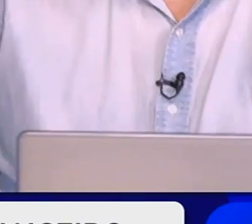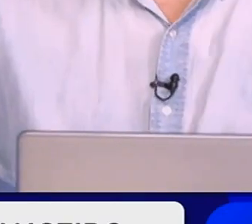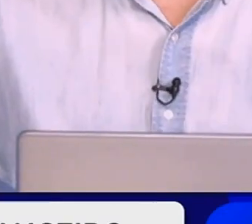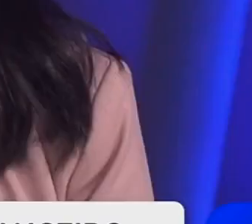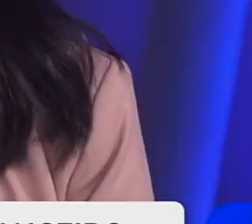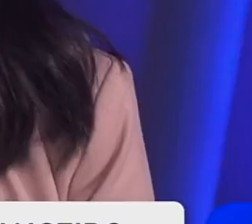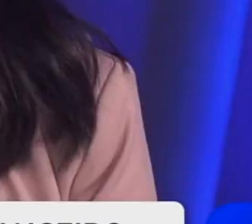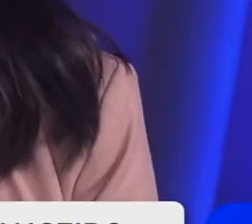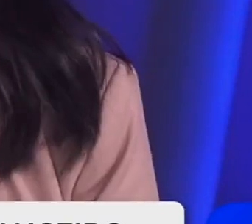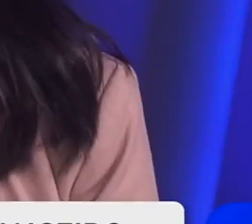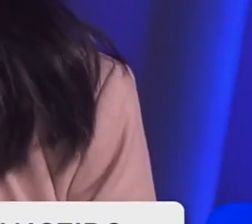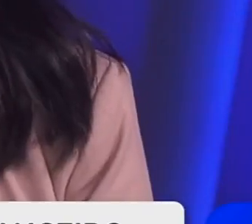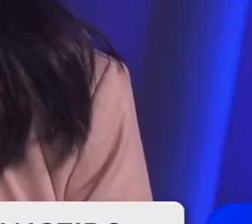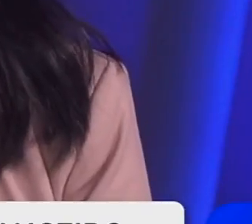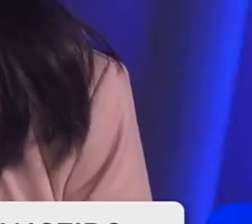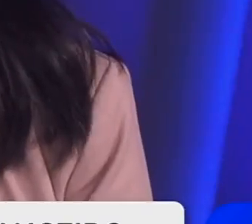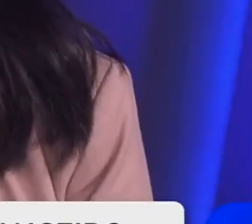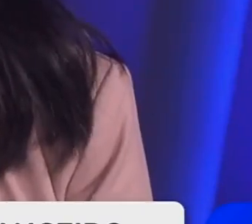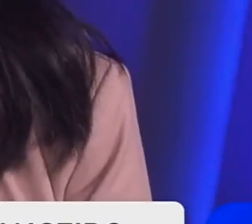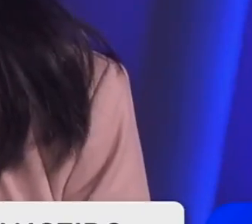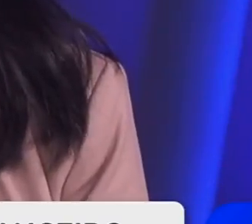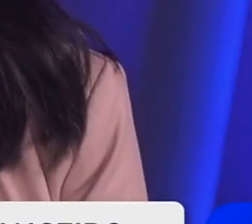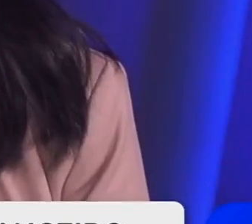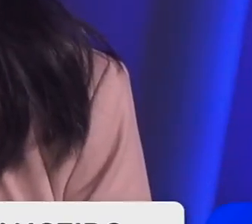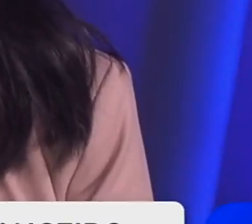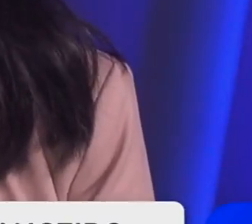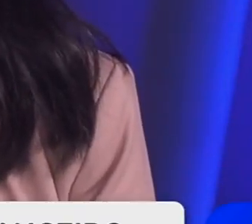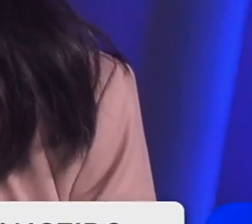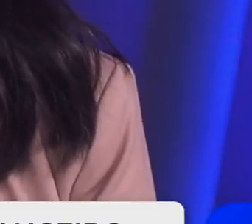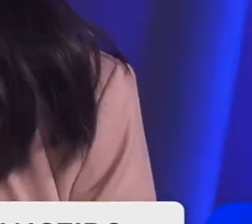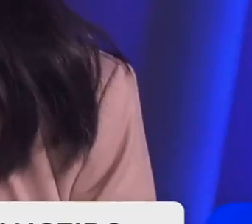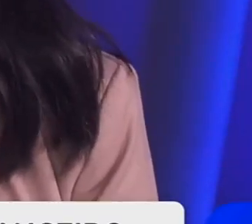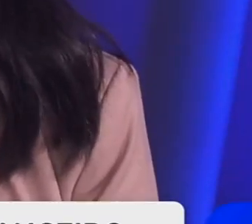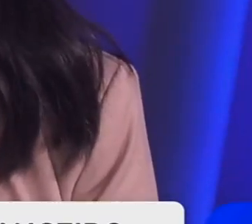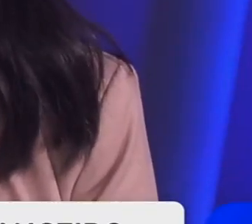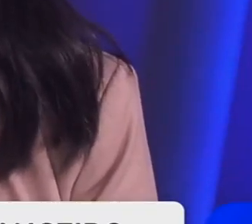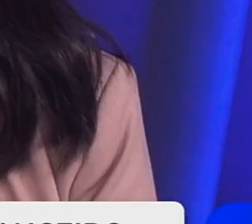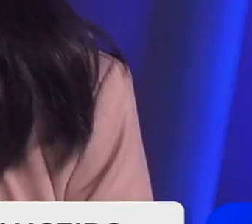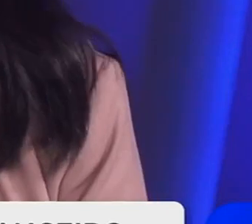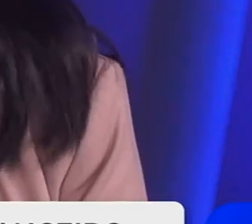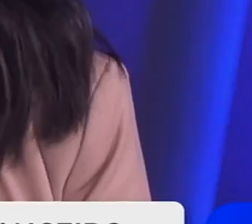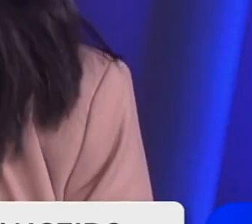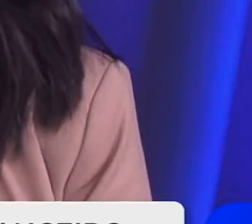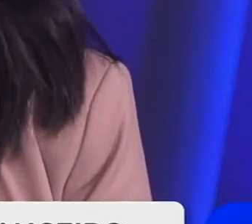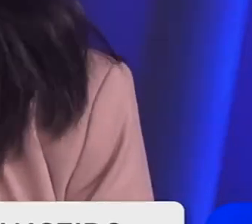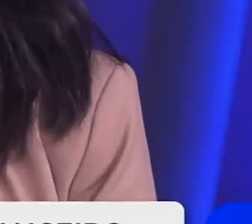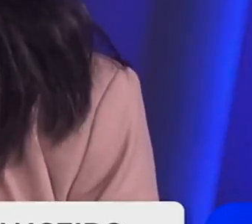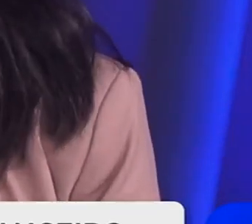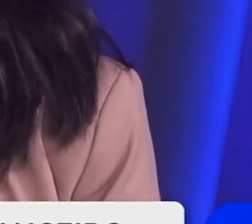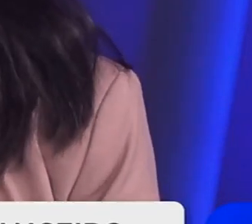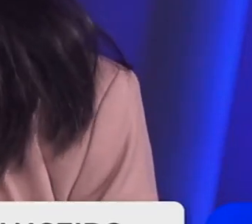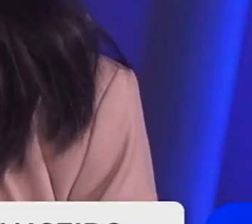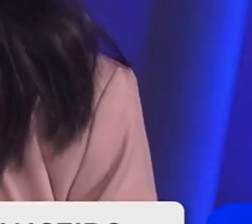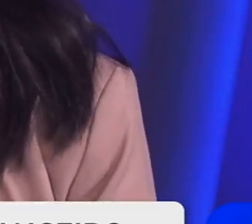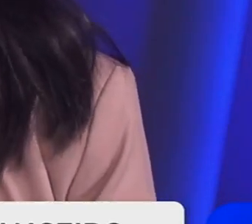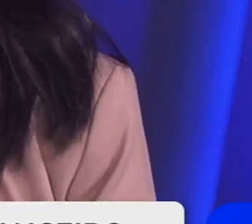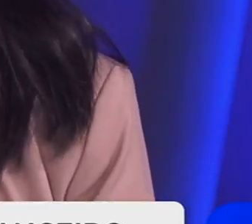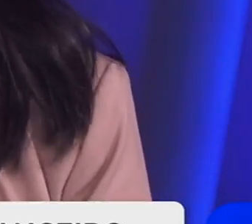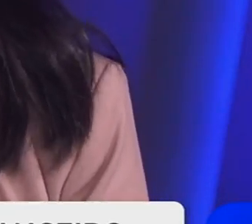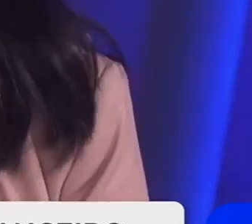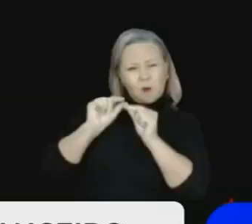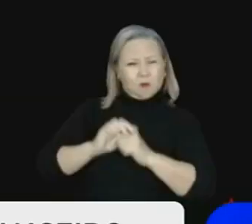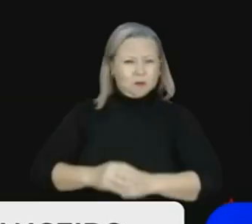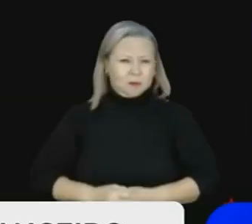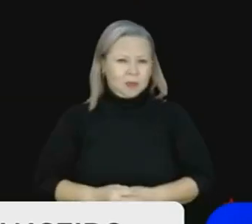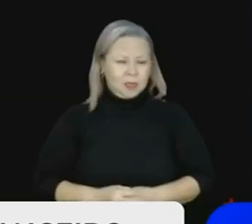exatamente o presidente eleito chegou agora a pouco no Centro Cultural Banco do Brasil Né tava previsto a chegada dele por volta das 10 horas